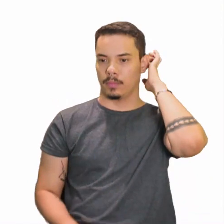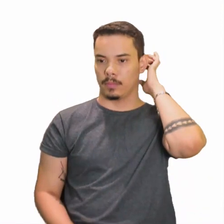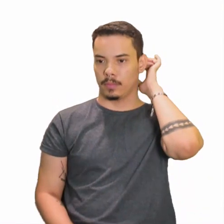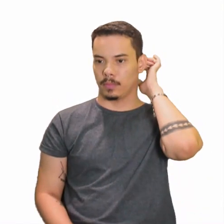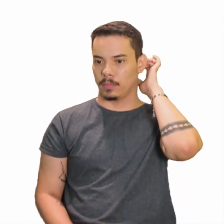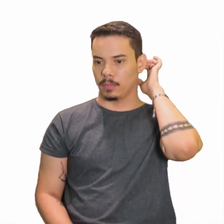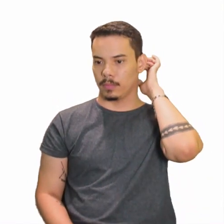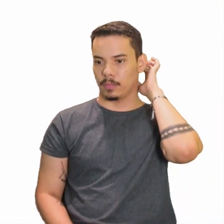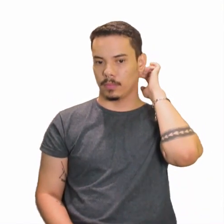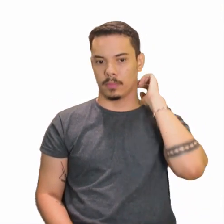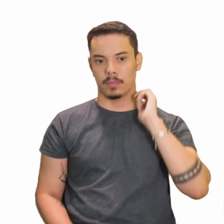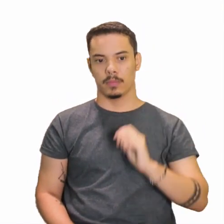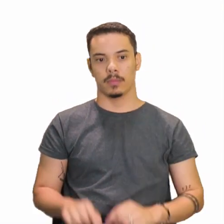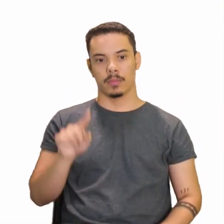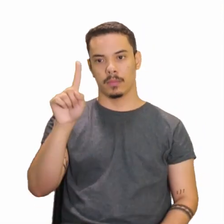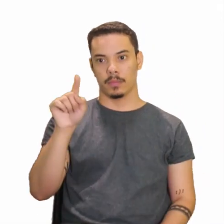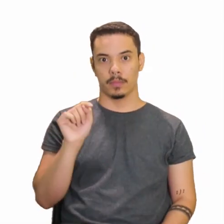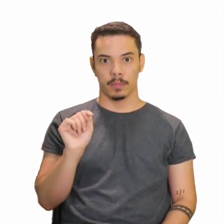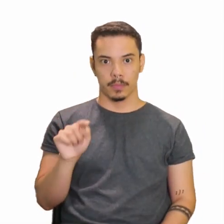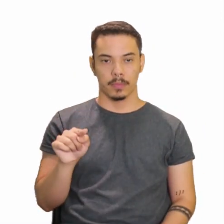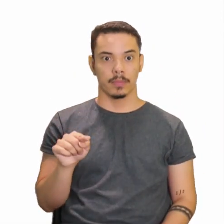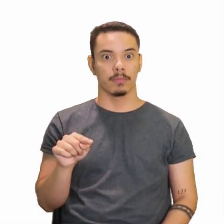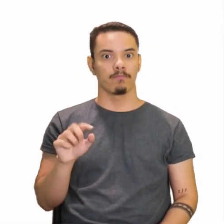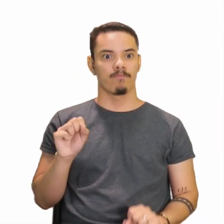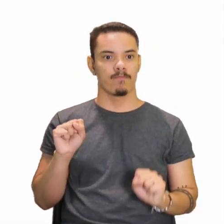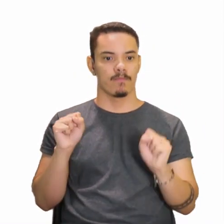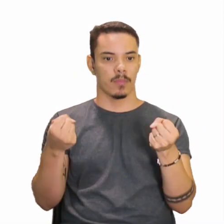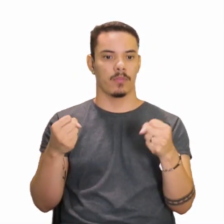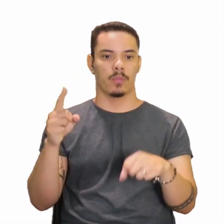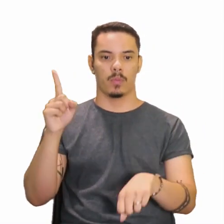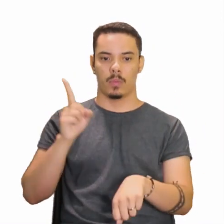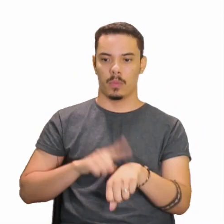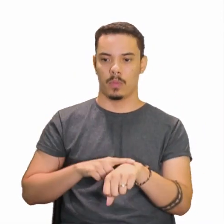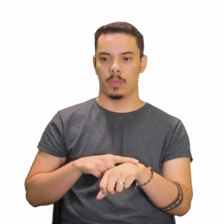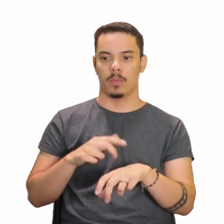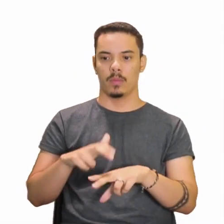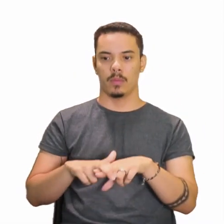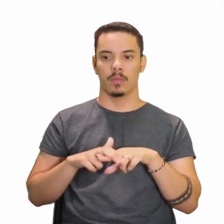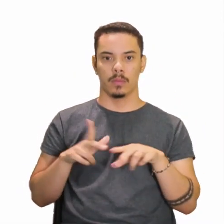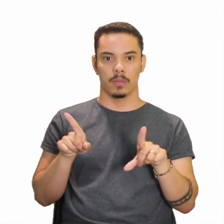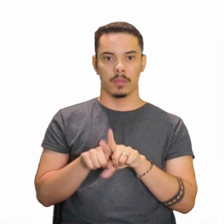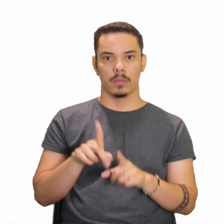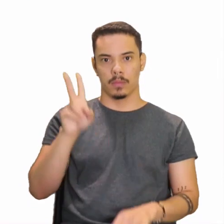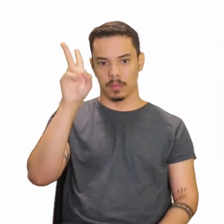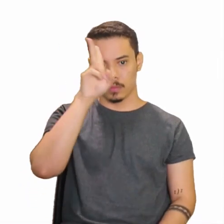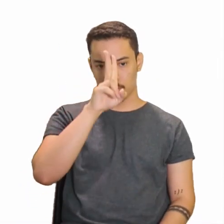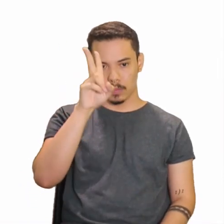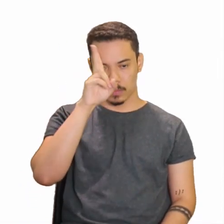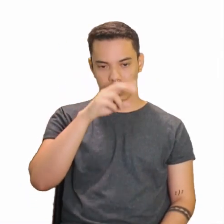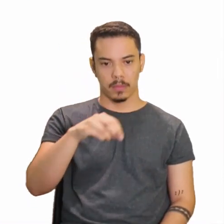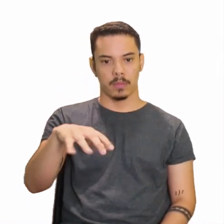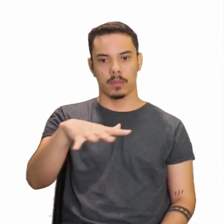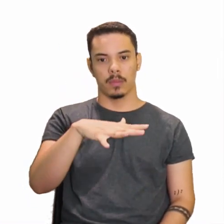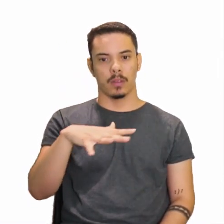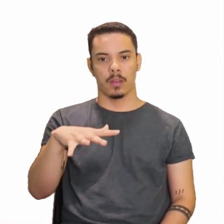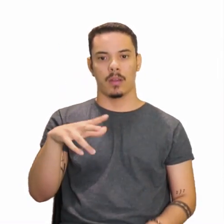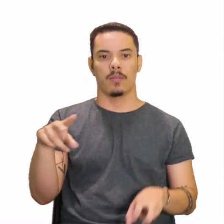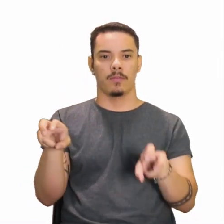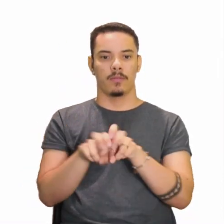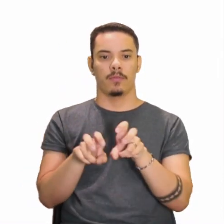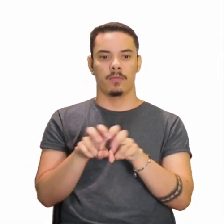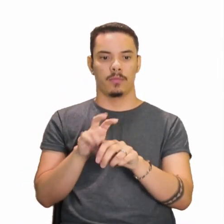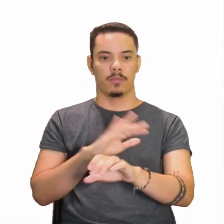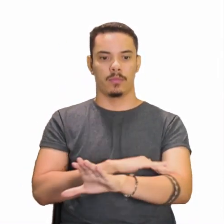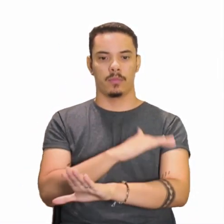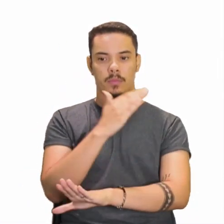aí, de exclamação, perdão, enfatizando mesmo esse momento. Então, a gente vê que o espaço é num campo de futebol, pelo